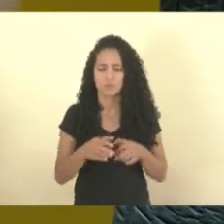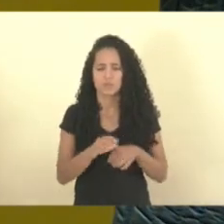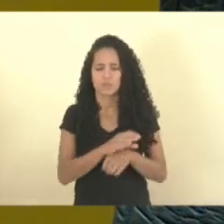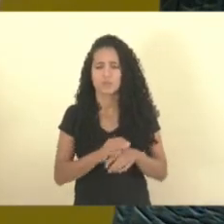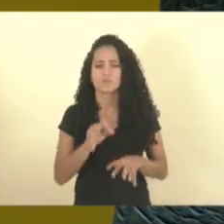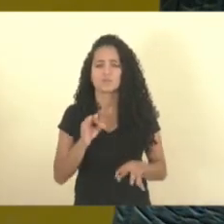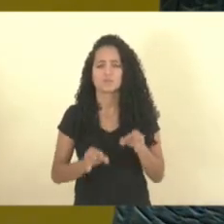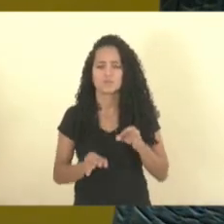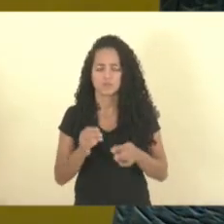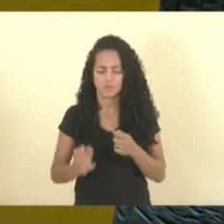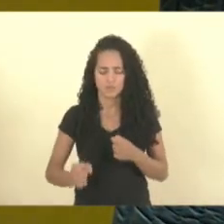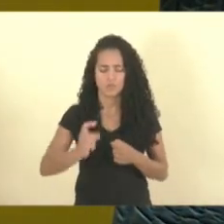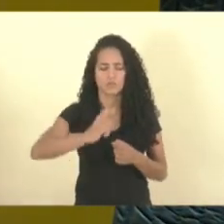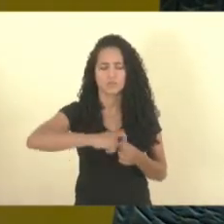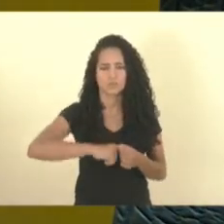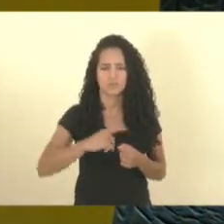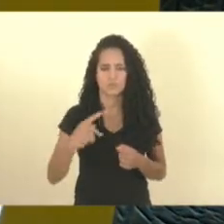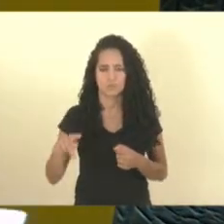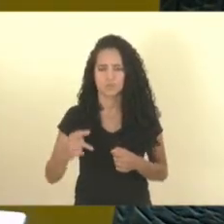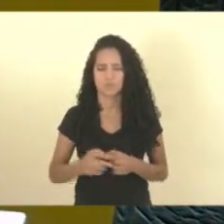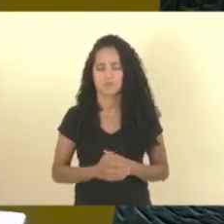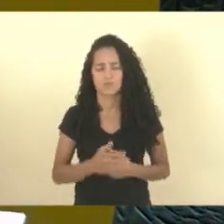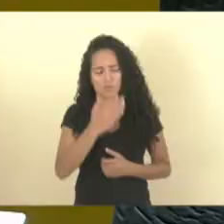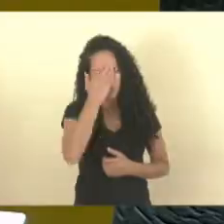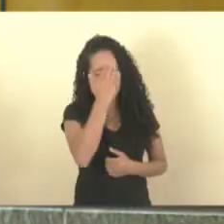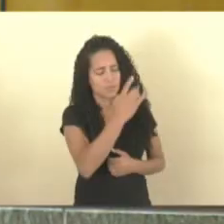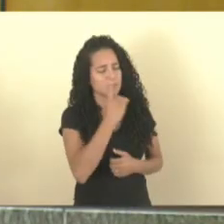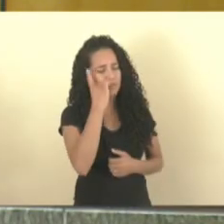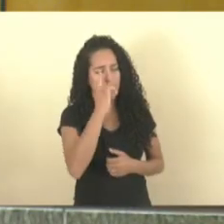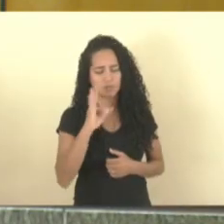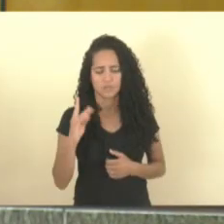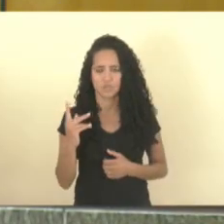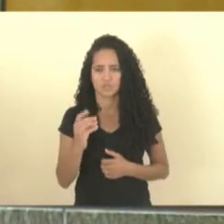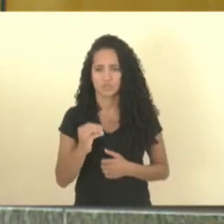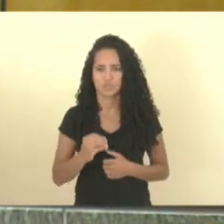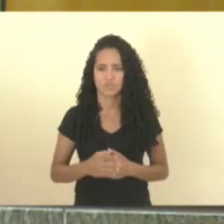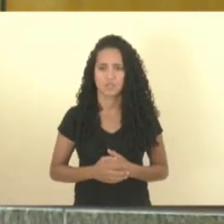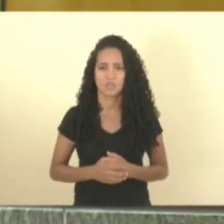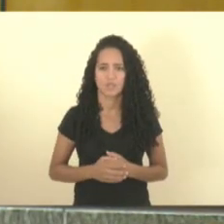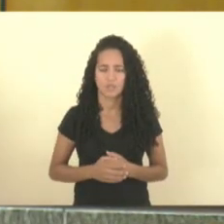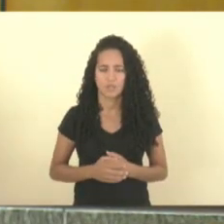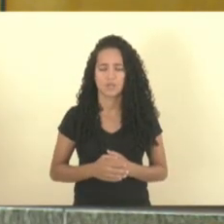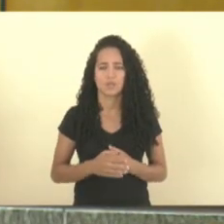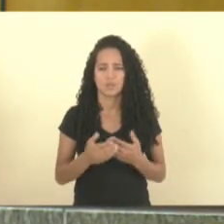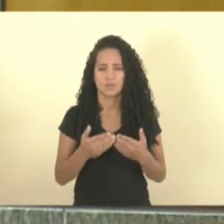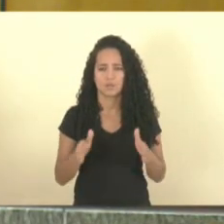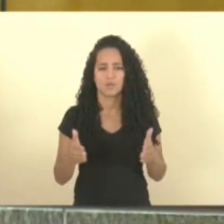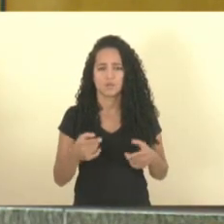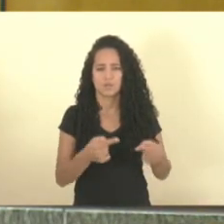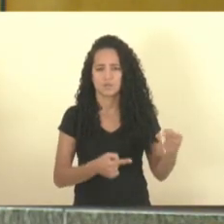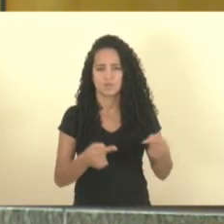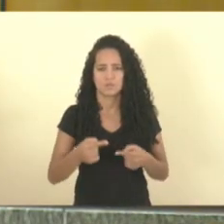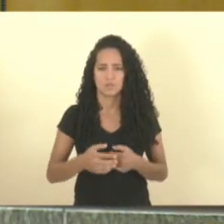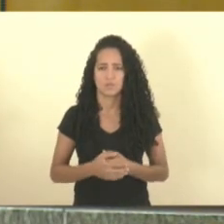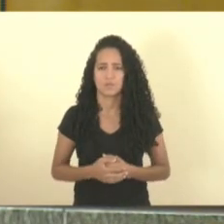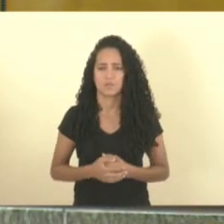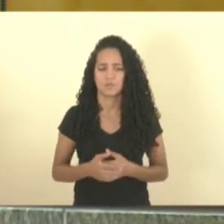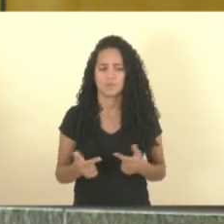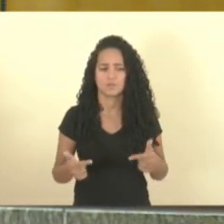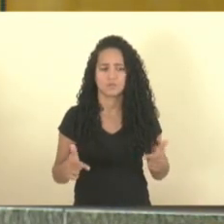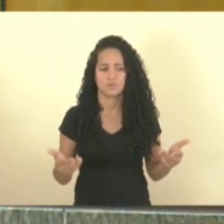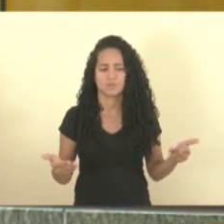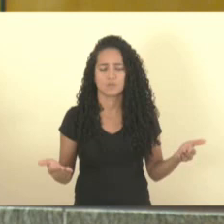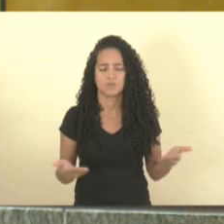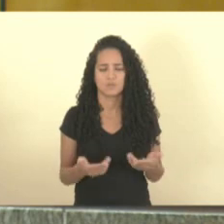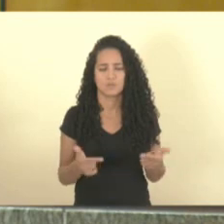Justiça. Devolvo a matéria a Vossa Excelência. Muito obrigado, deputado Tiago Hoff. Eu coloco a matéria em discussão. Não havendo quem